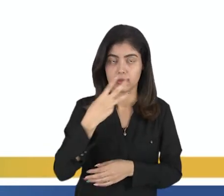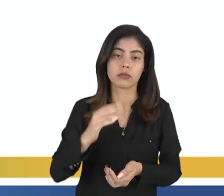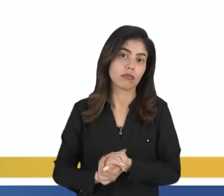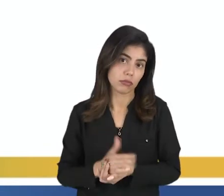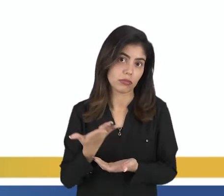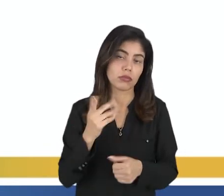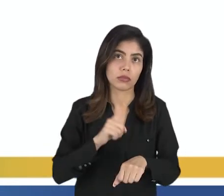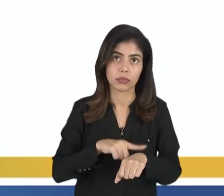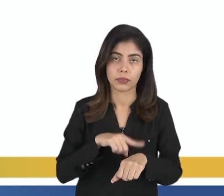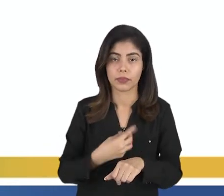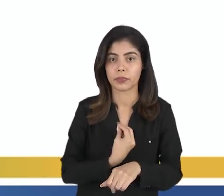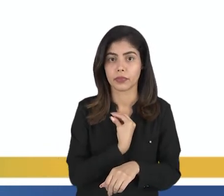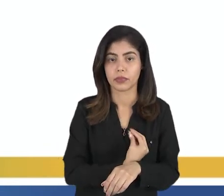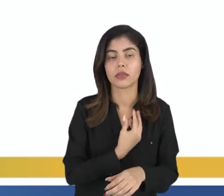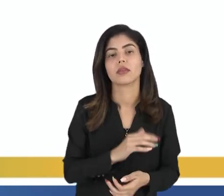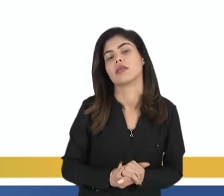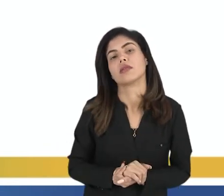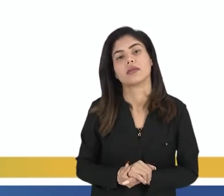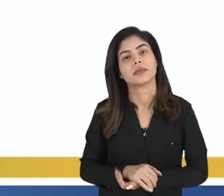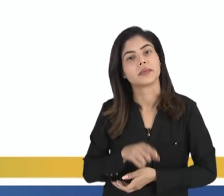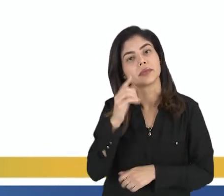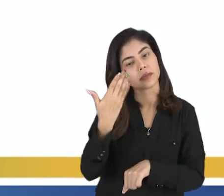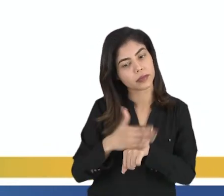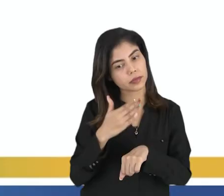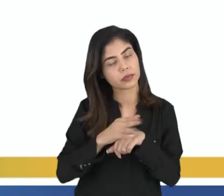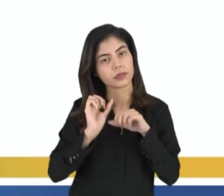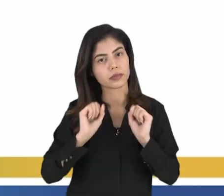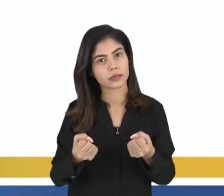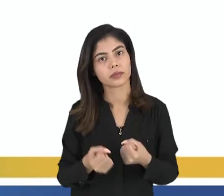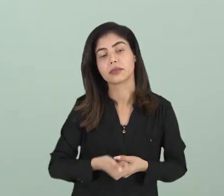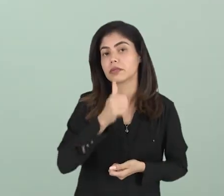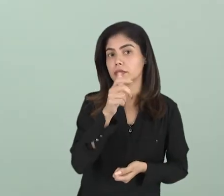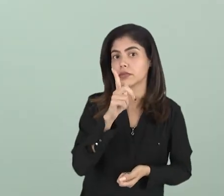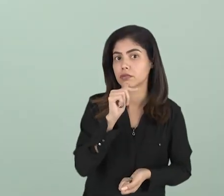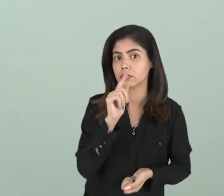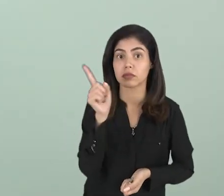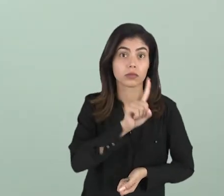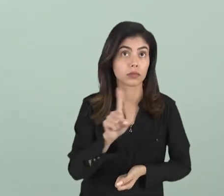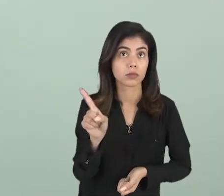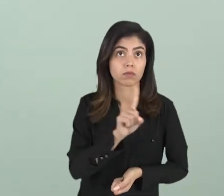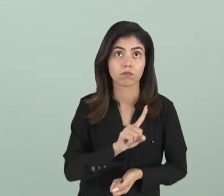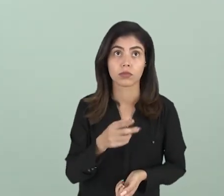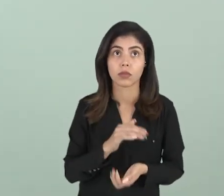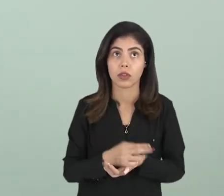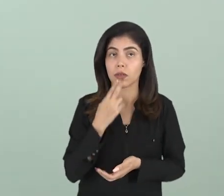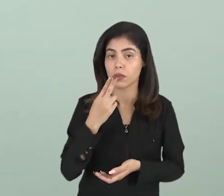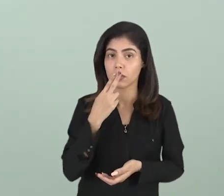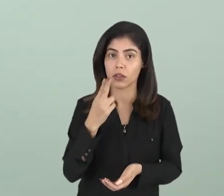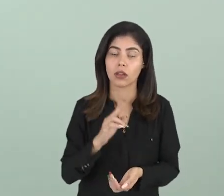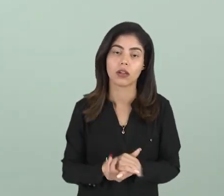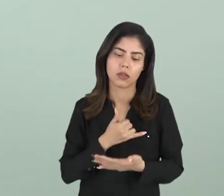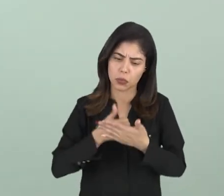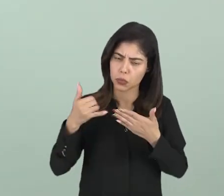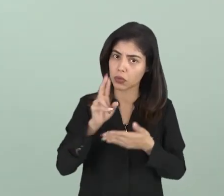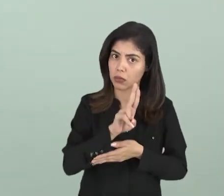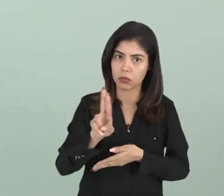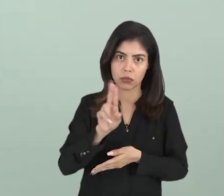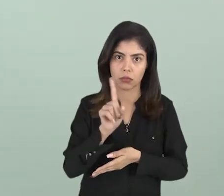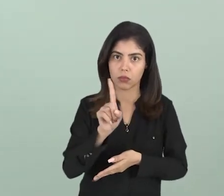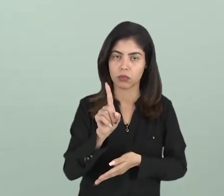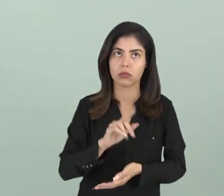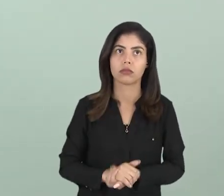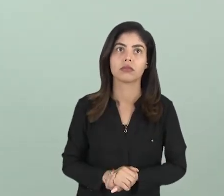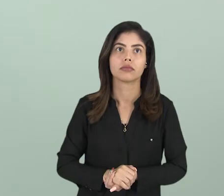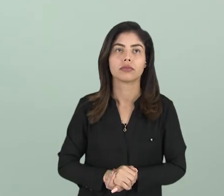quadro. Então, tempo é vida. Ou seja, pratiquem exercícios, bebam água, não usem drogas, não fumem e vão regularmente ao